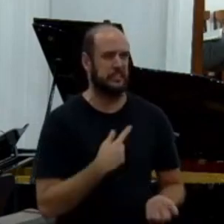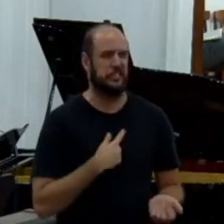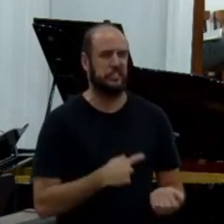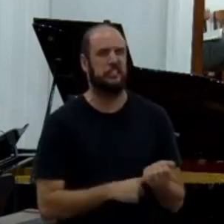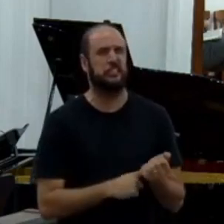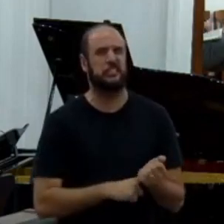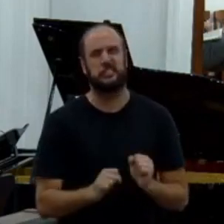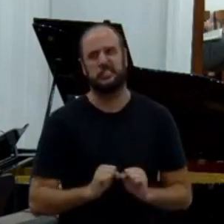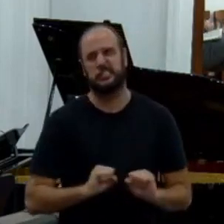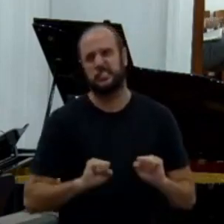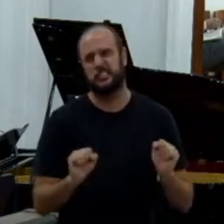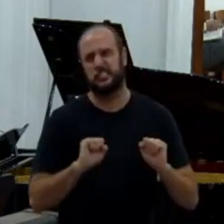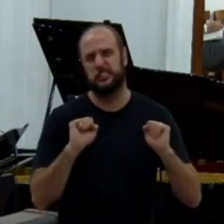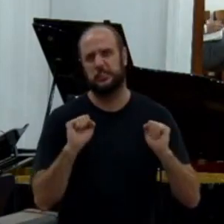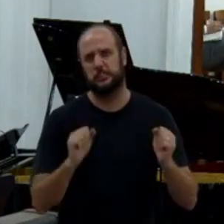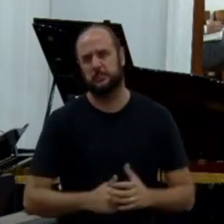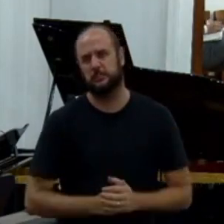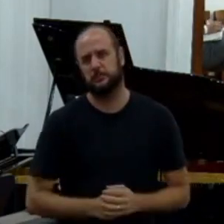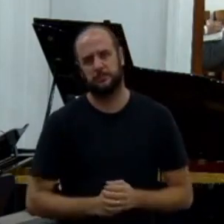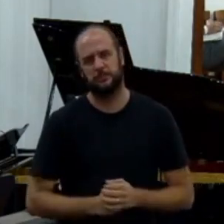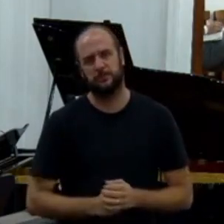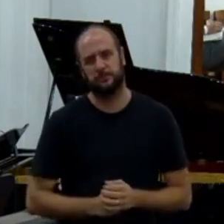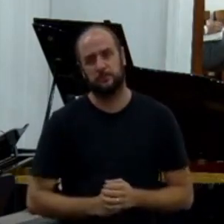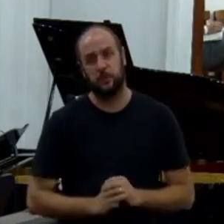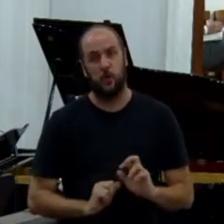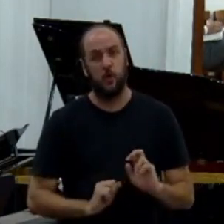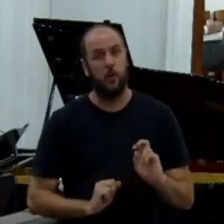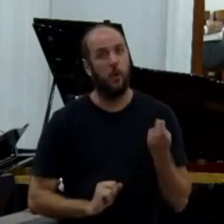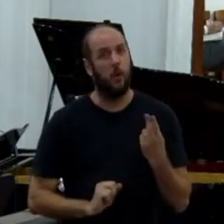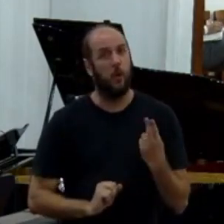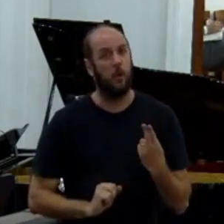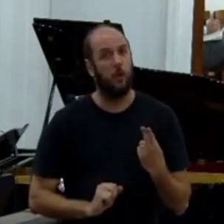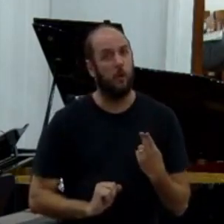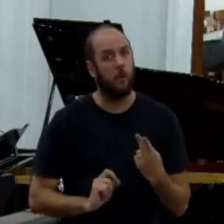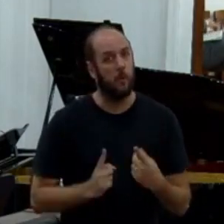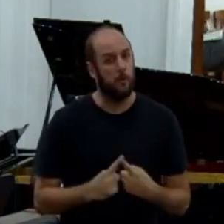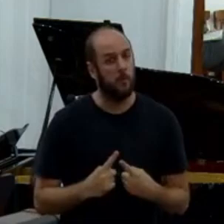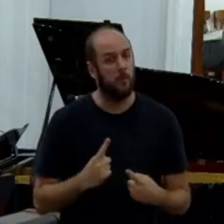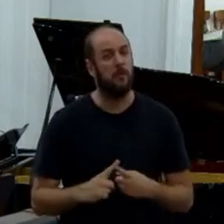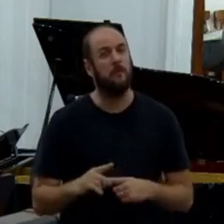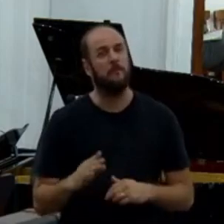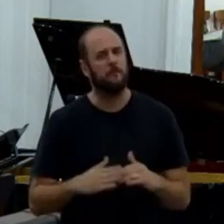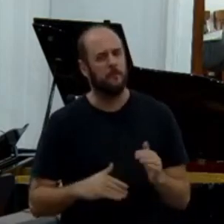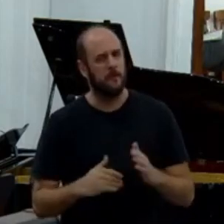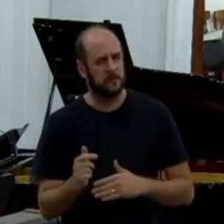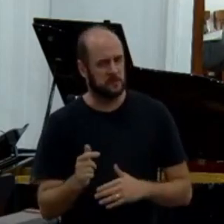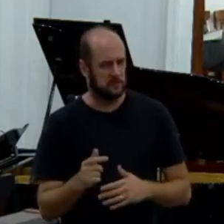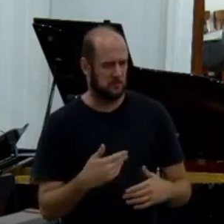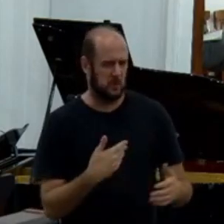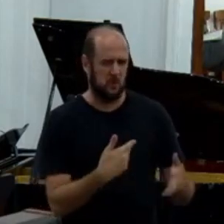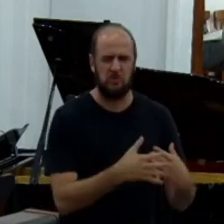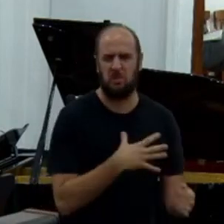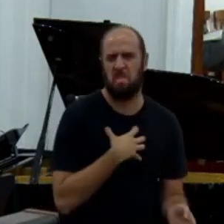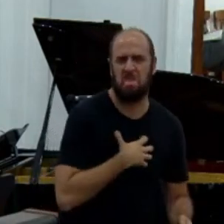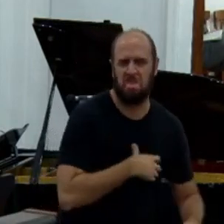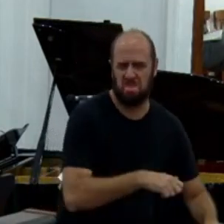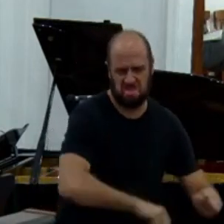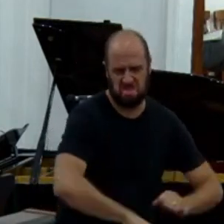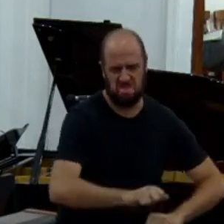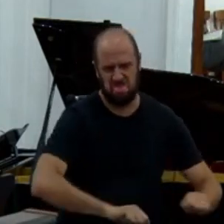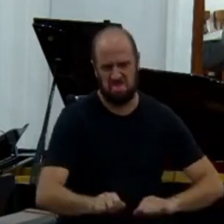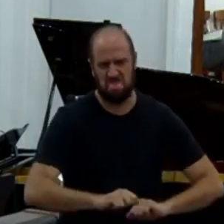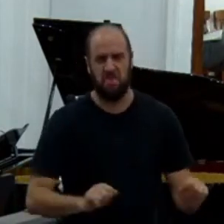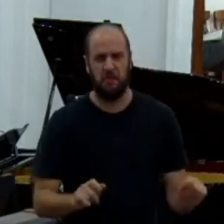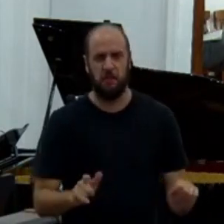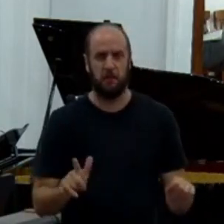me enraiveço por causa disso. Ou por algo que alguém fez, mas fez mal feito, não